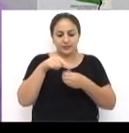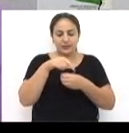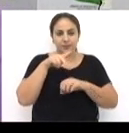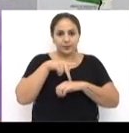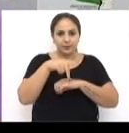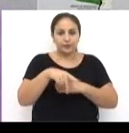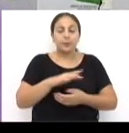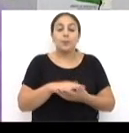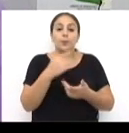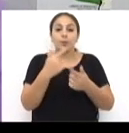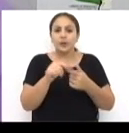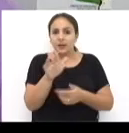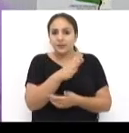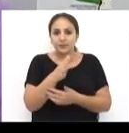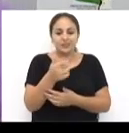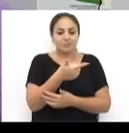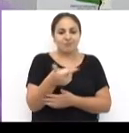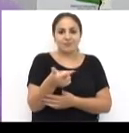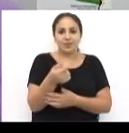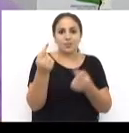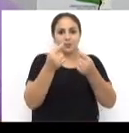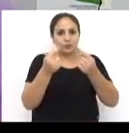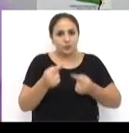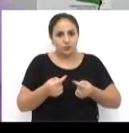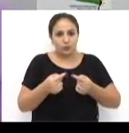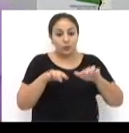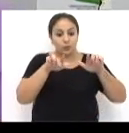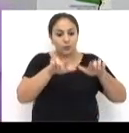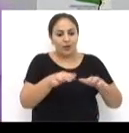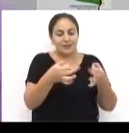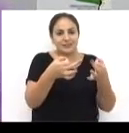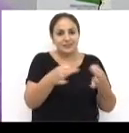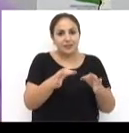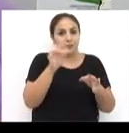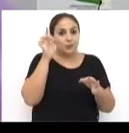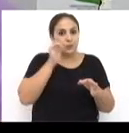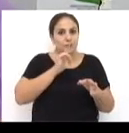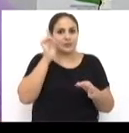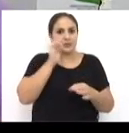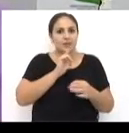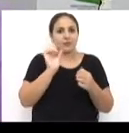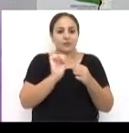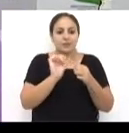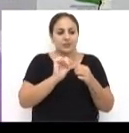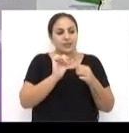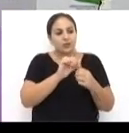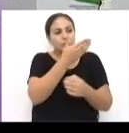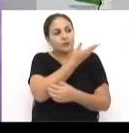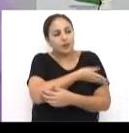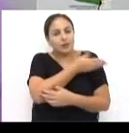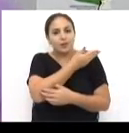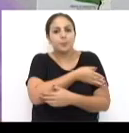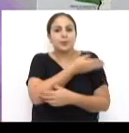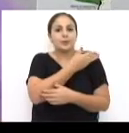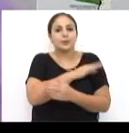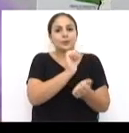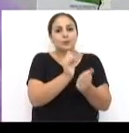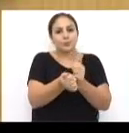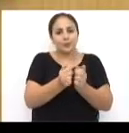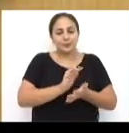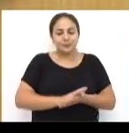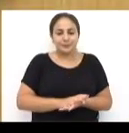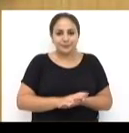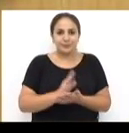Porque muitas vezes hoje eles não têm uma estrutura, não têm um espaço físico adequado para realmente desempenhar o seu treinamento